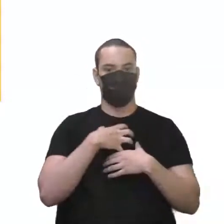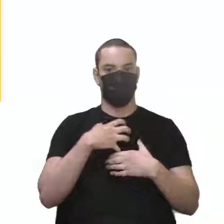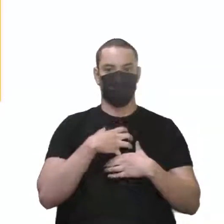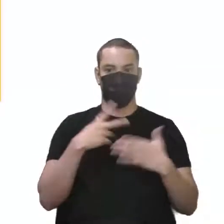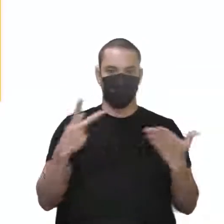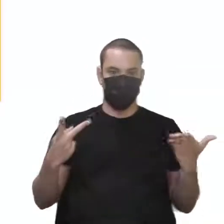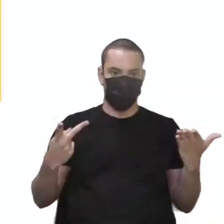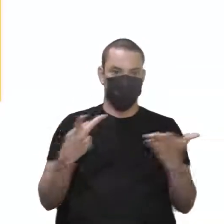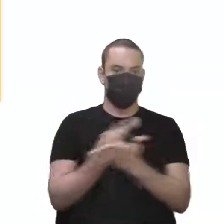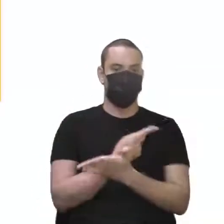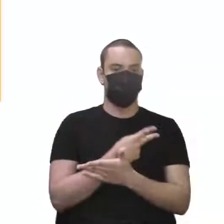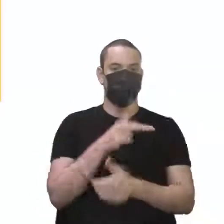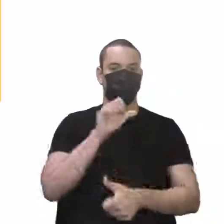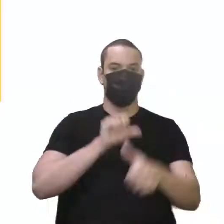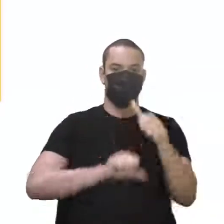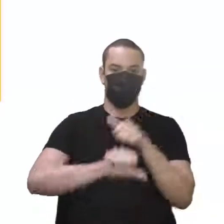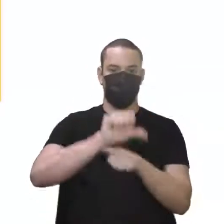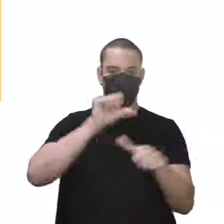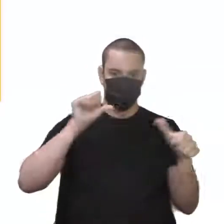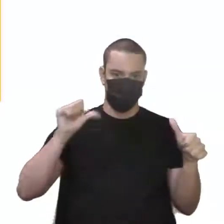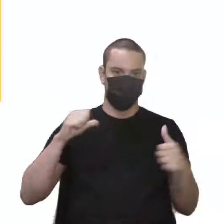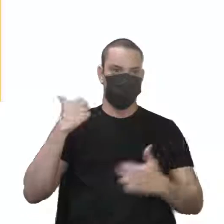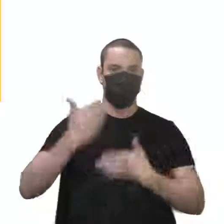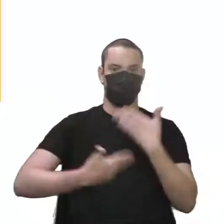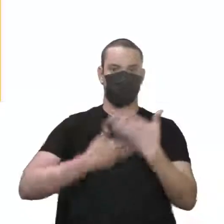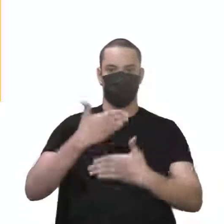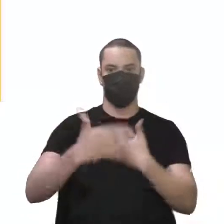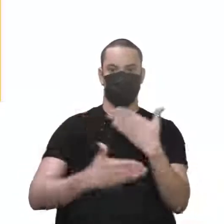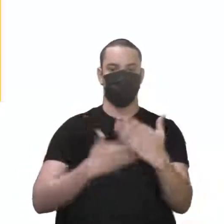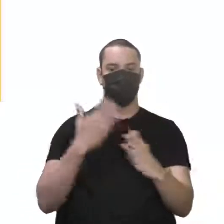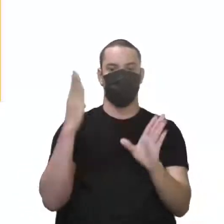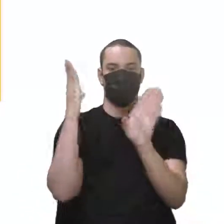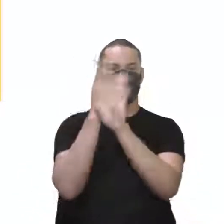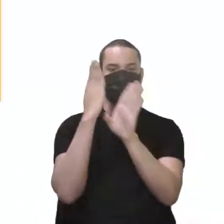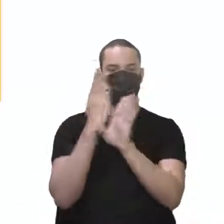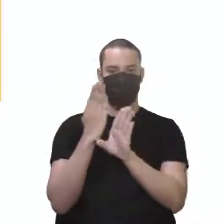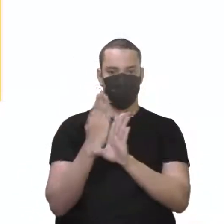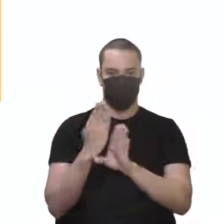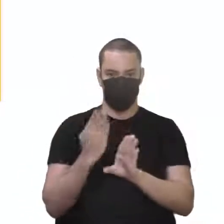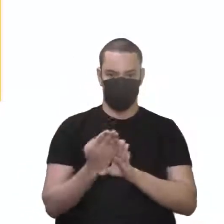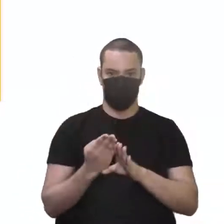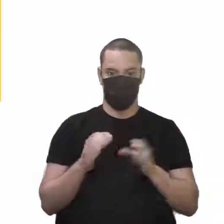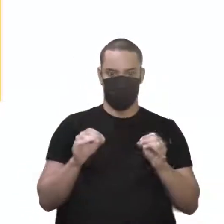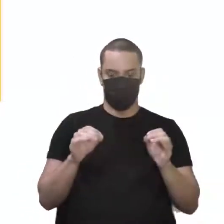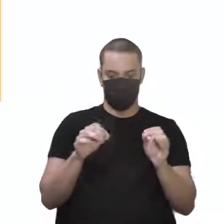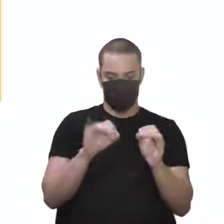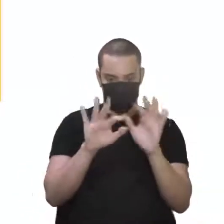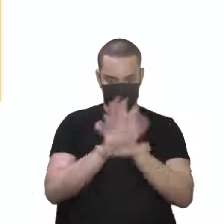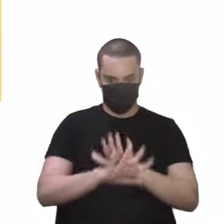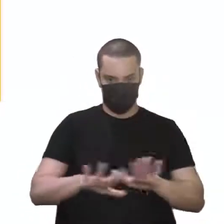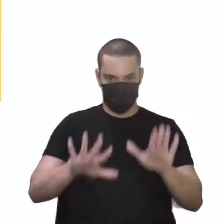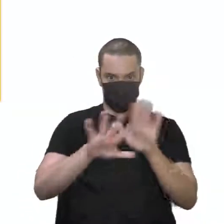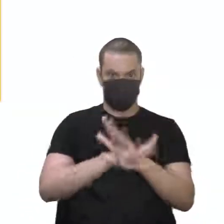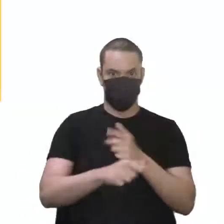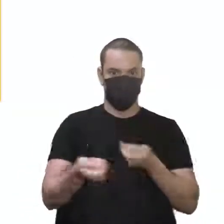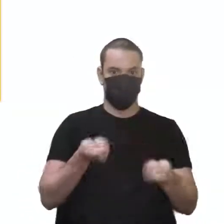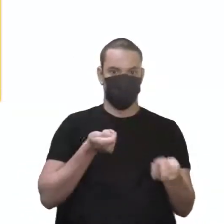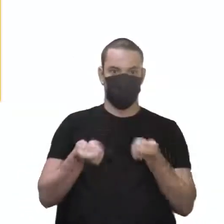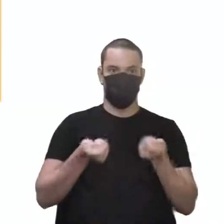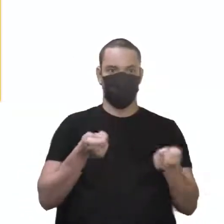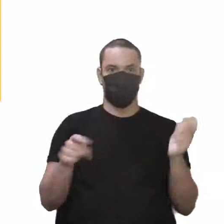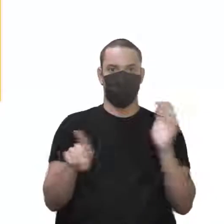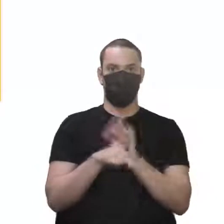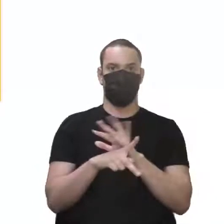forma com que ocorreram mudanças ao longo da descoberta e no controle